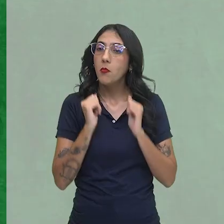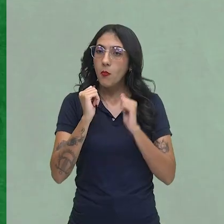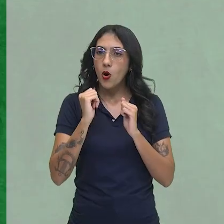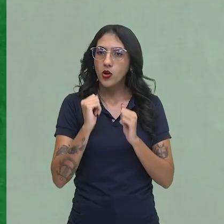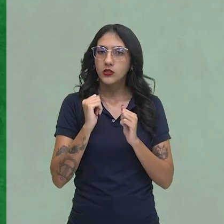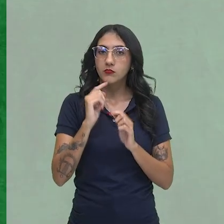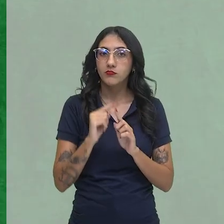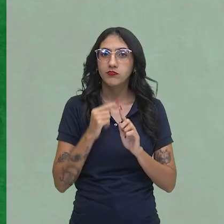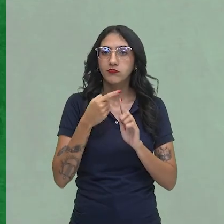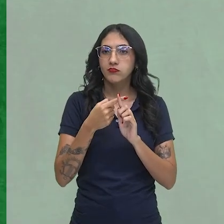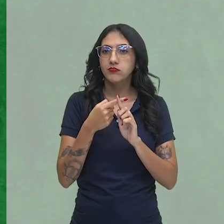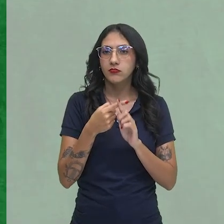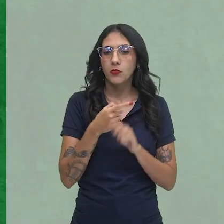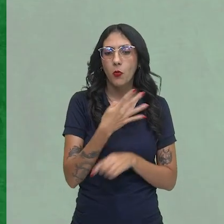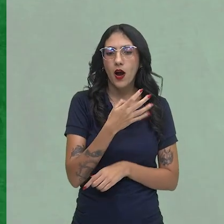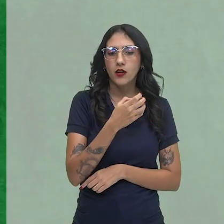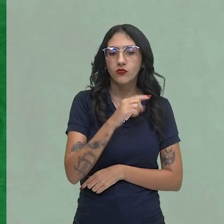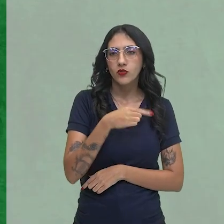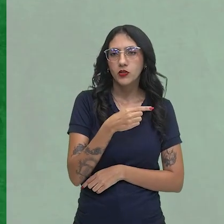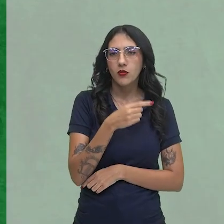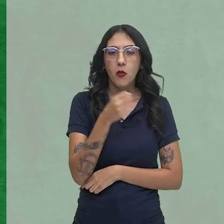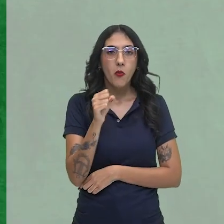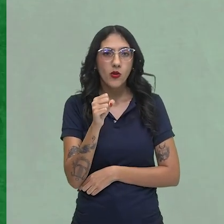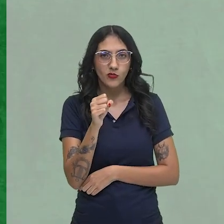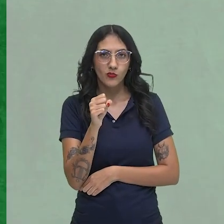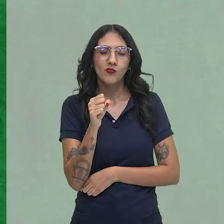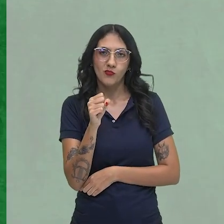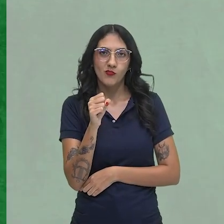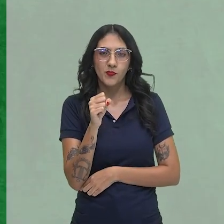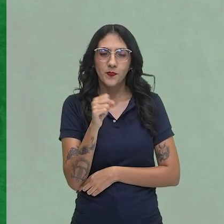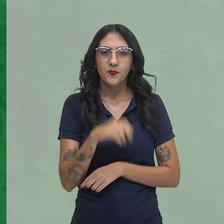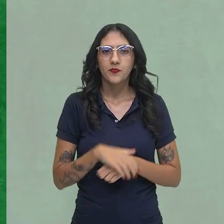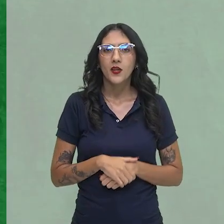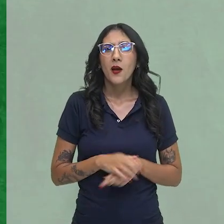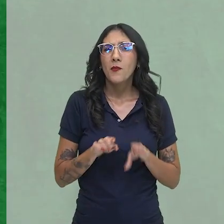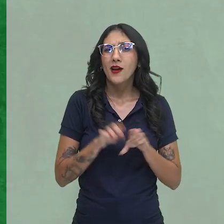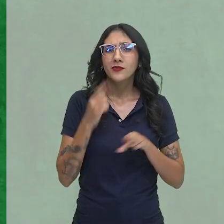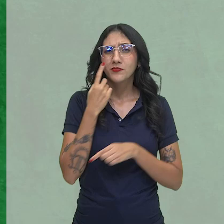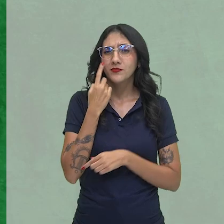para 4,8. Viram só? Agora, se você tem